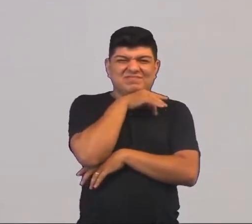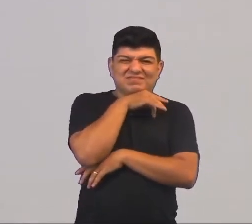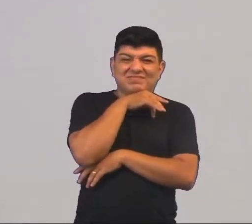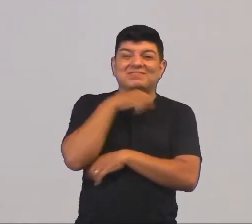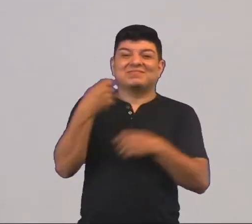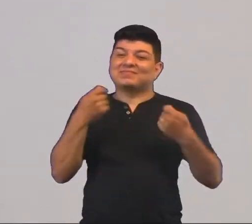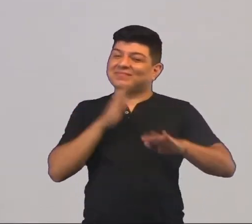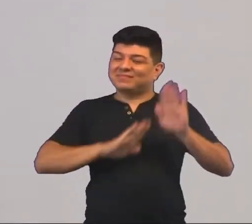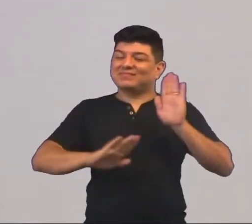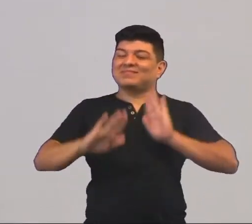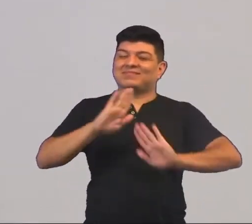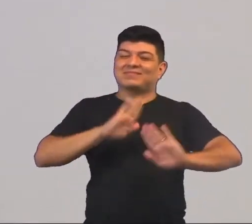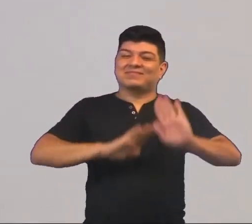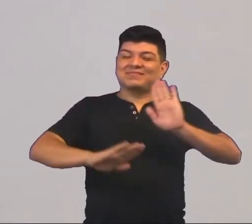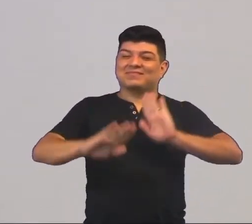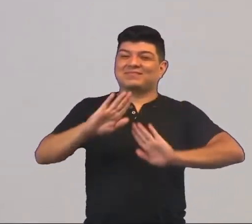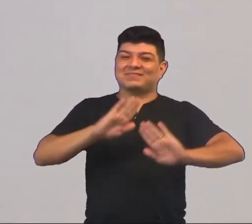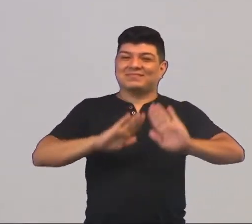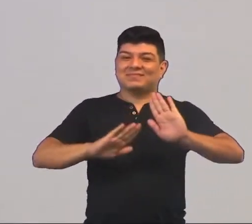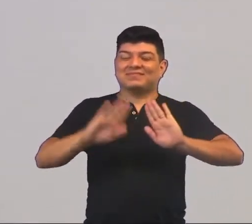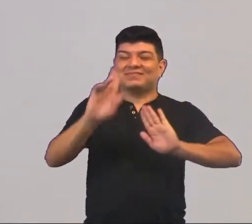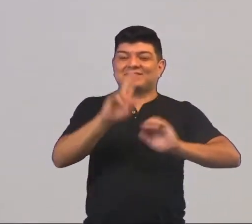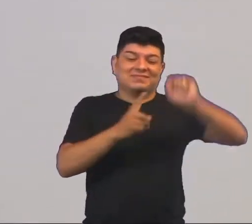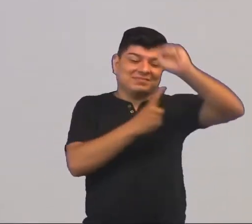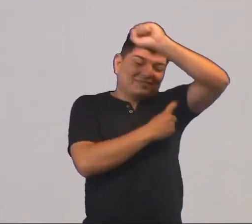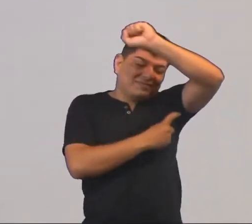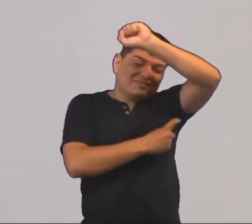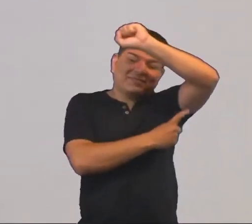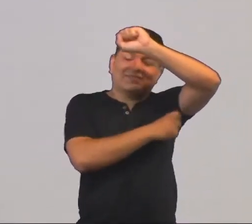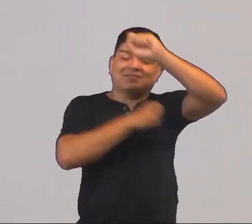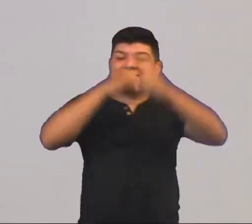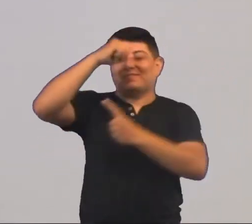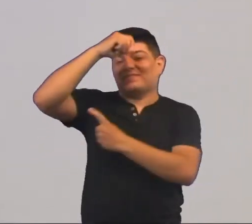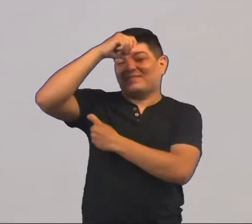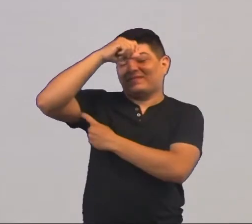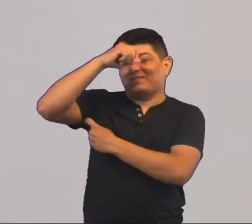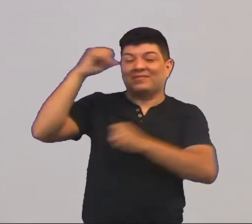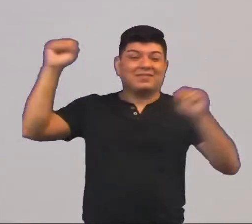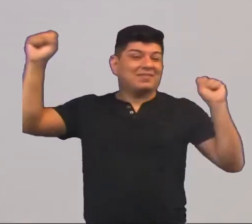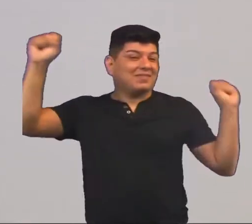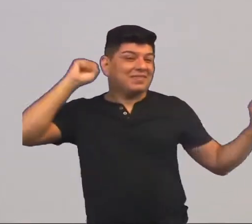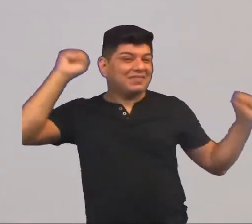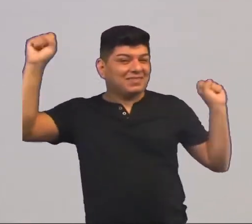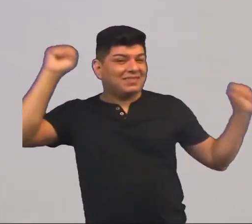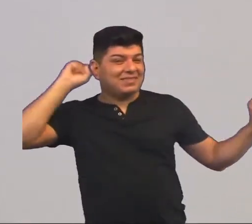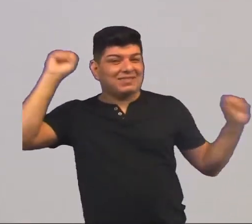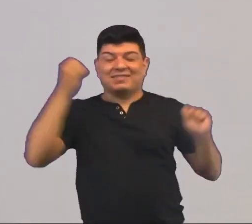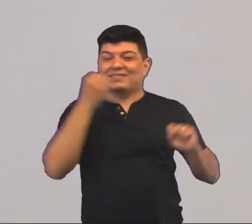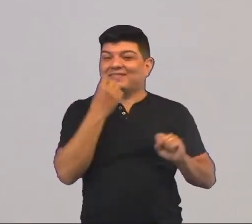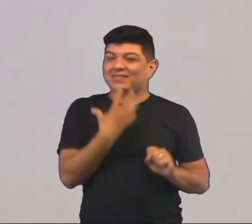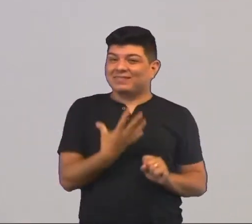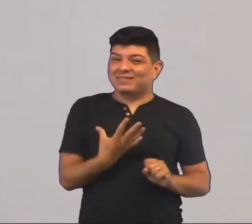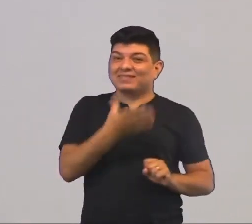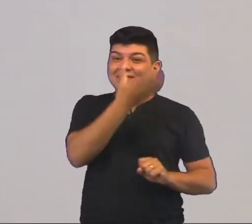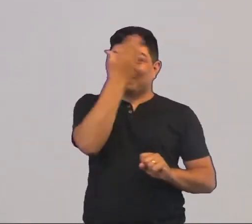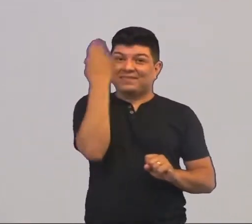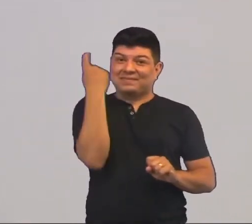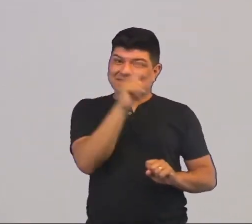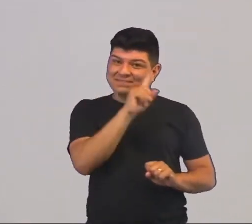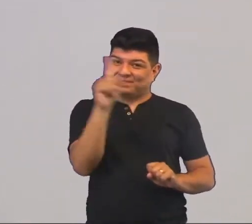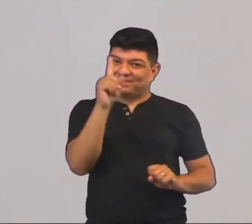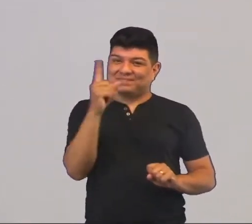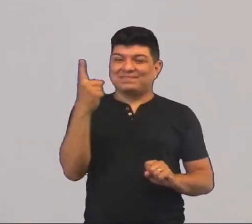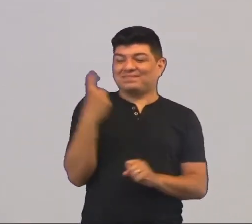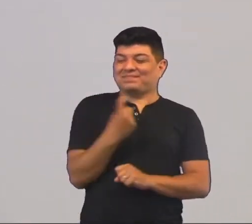tem que tomar alguns cuidados, né? Tem que usar um desodorantezinho, tomar o seu banho bem tomado, não esquecer de